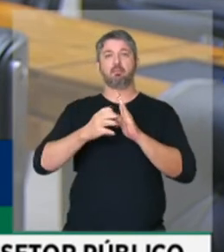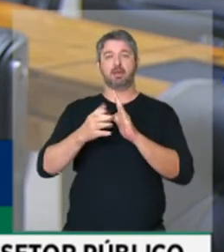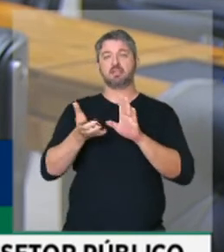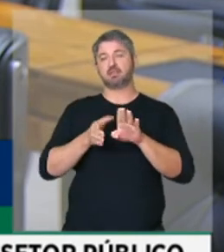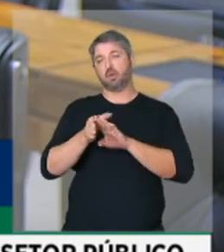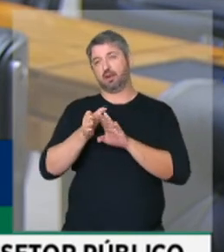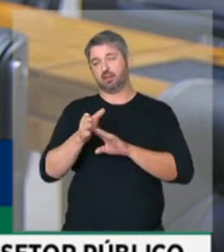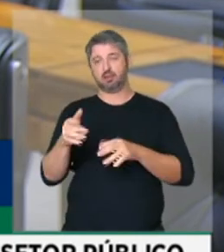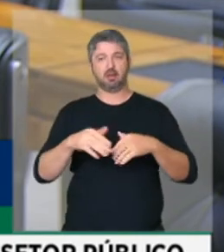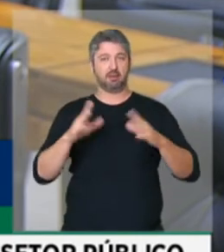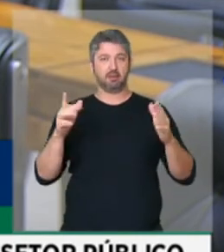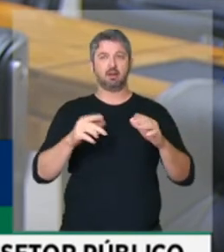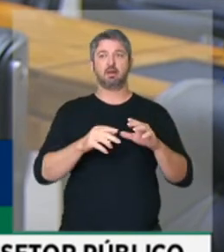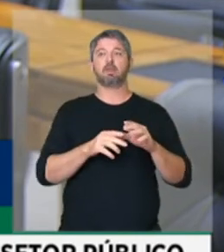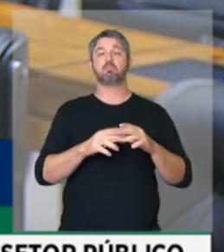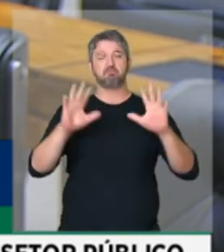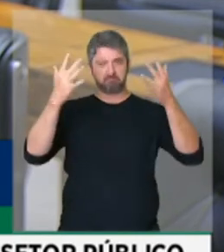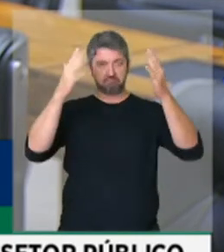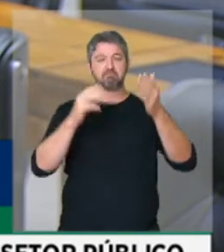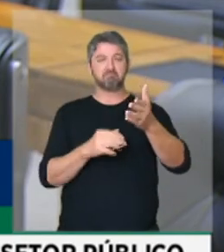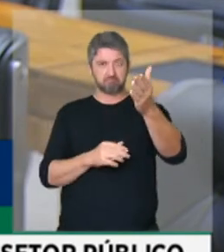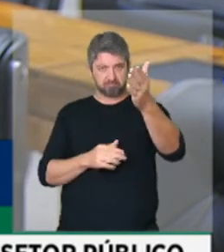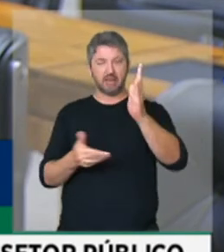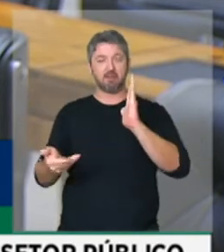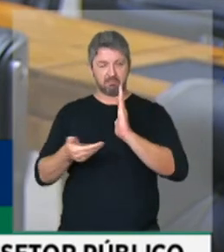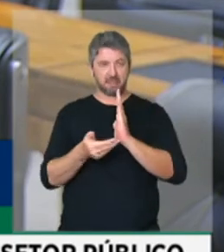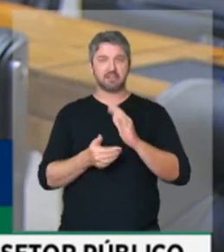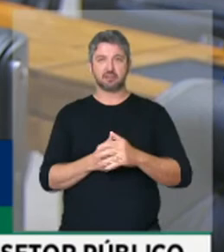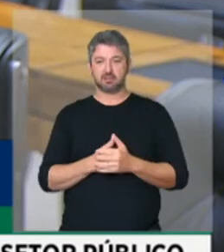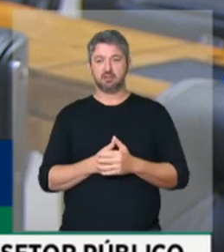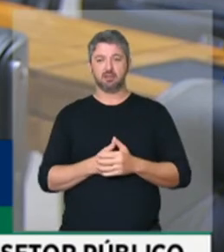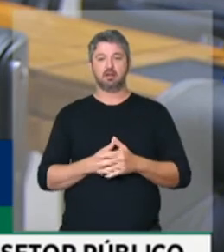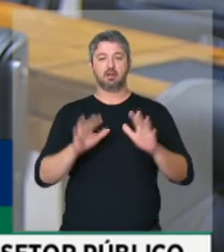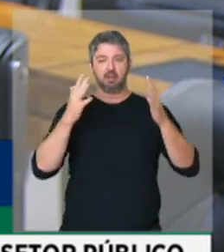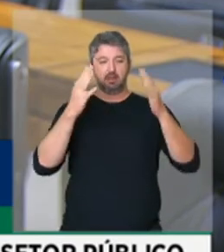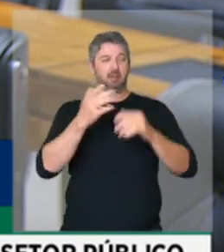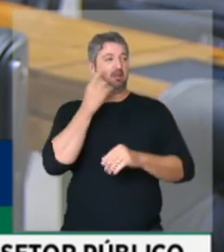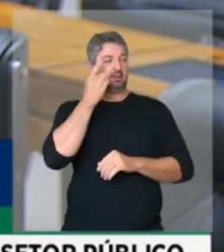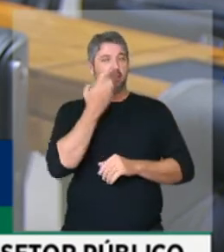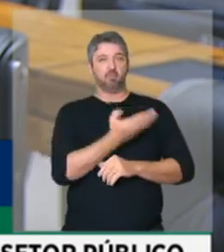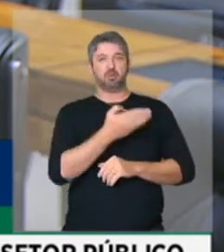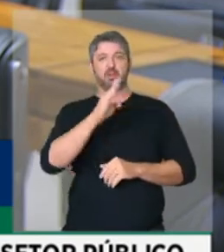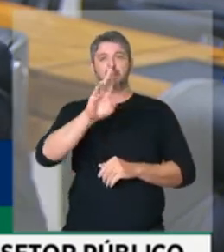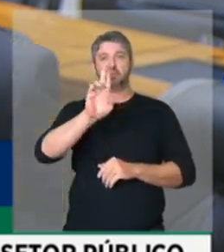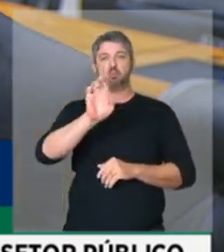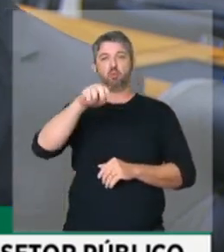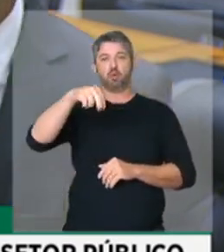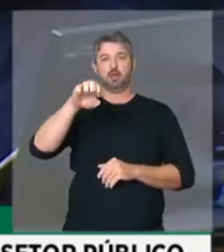palavra, presidente. Parabéns à Câmara dos Deputados, parabéns, deputado Rubens Bueno.